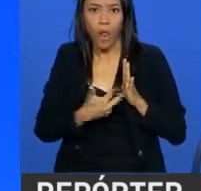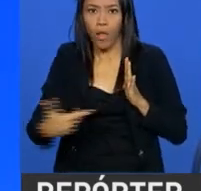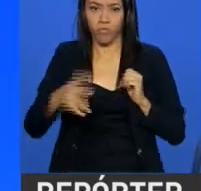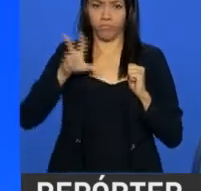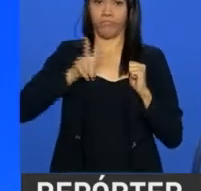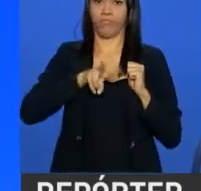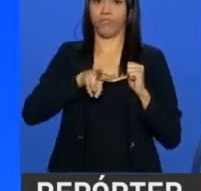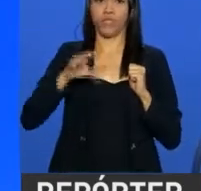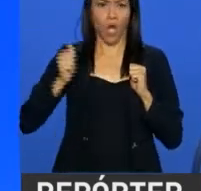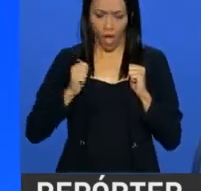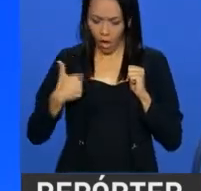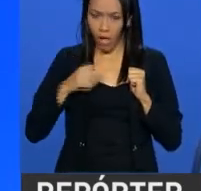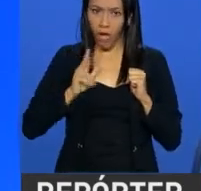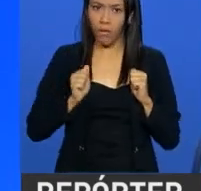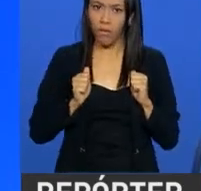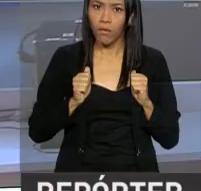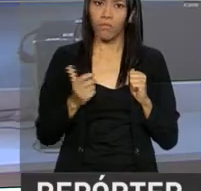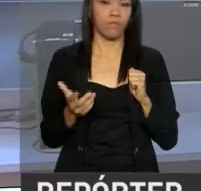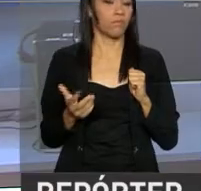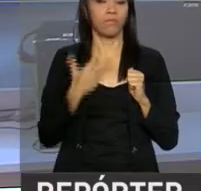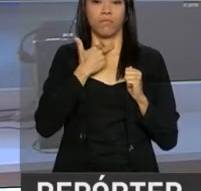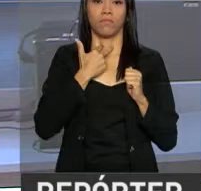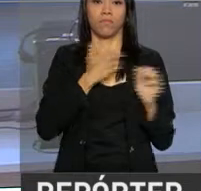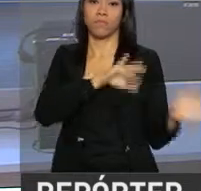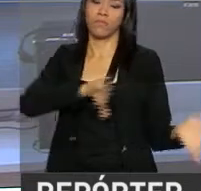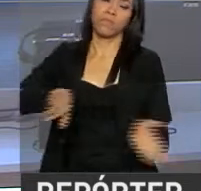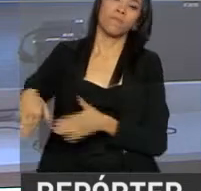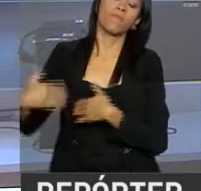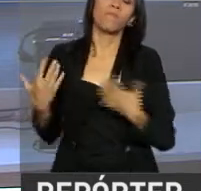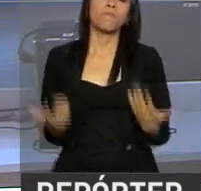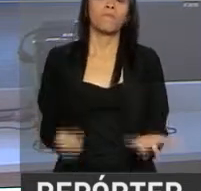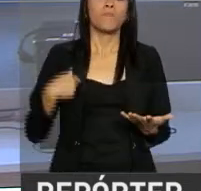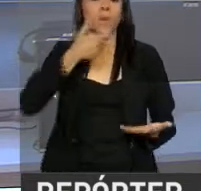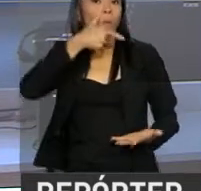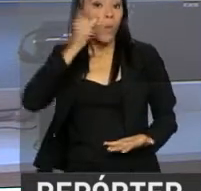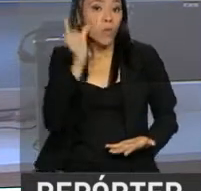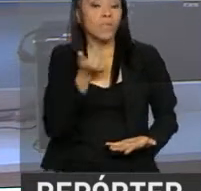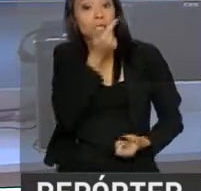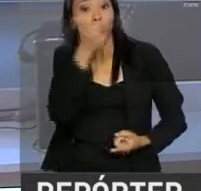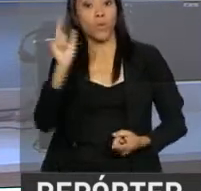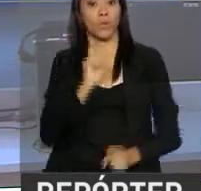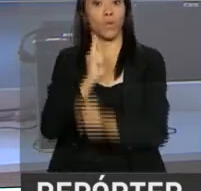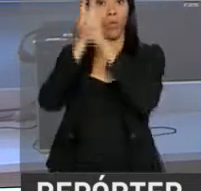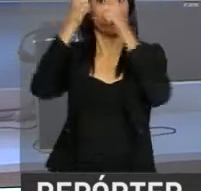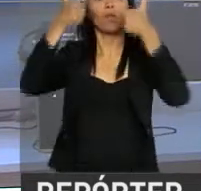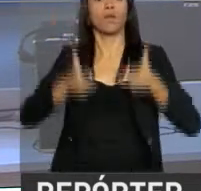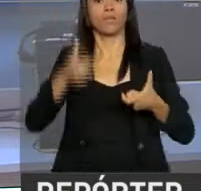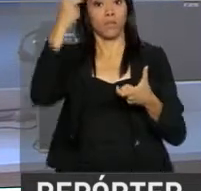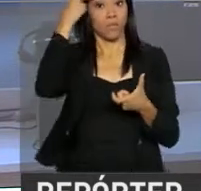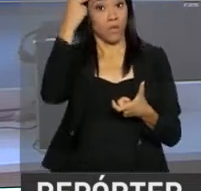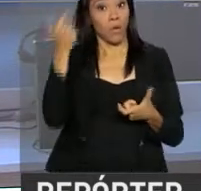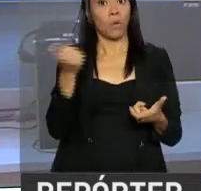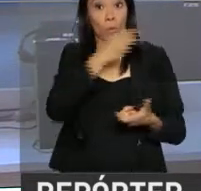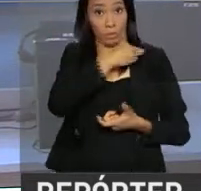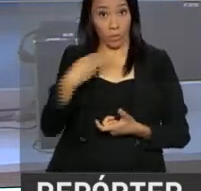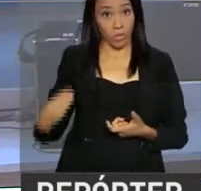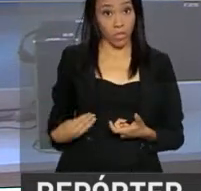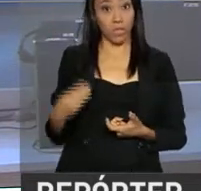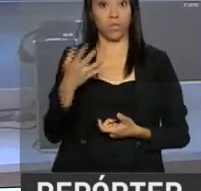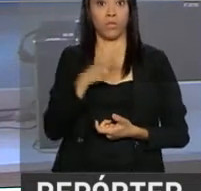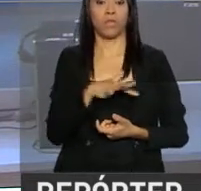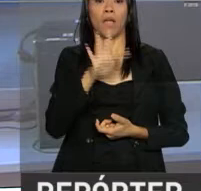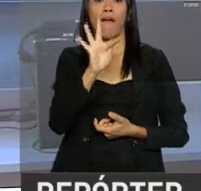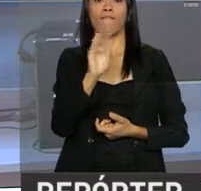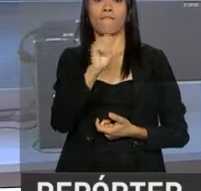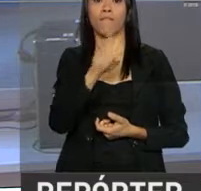pode como aqui foi dito paralisar ainda ontem em outro evento em são paulo o ministro da fazenda falou sobre as